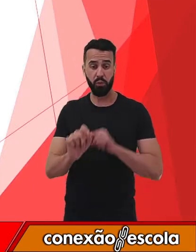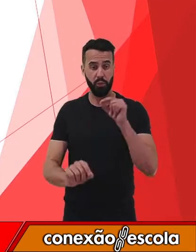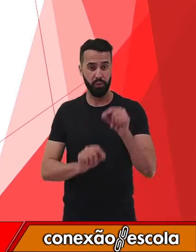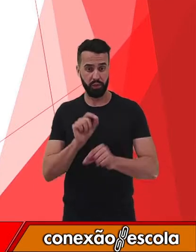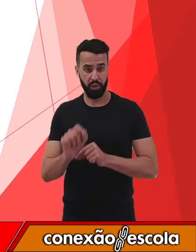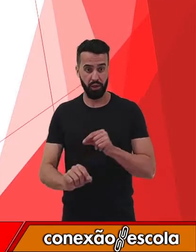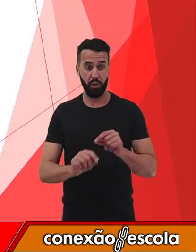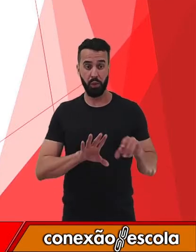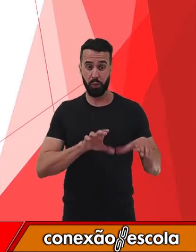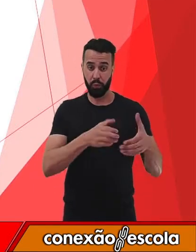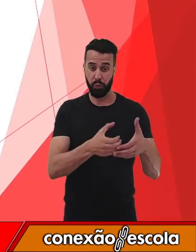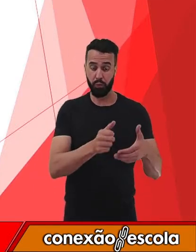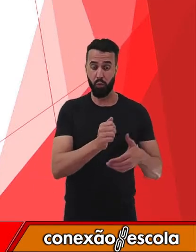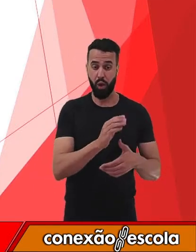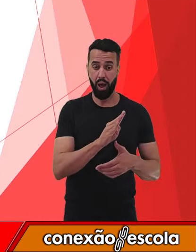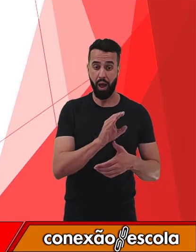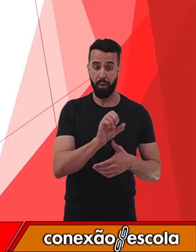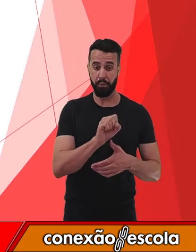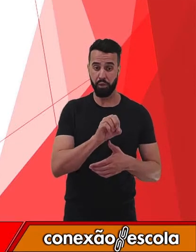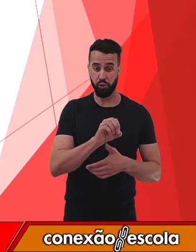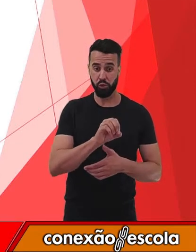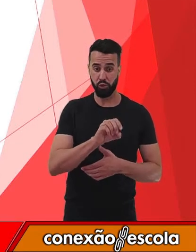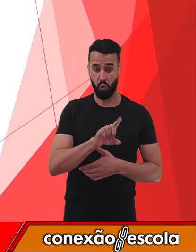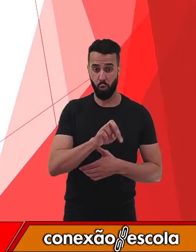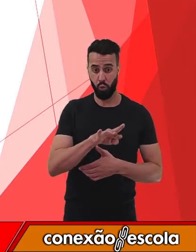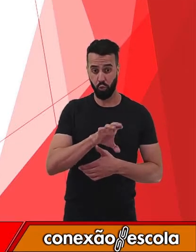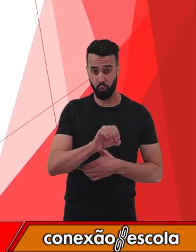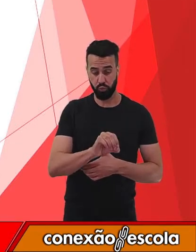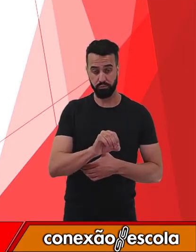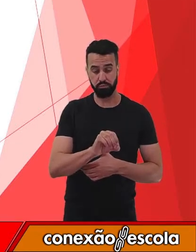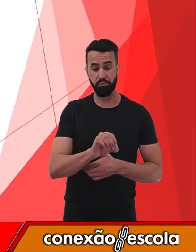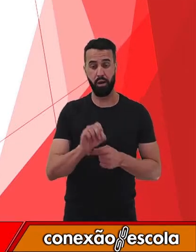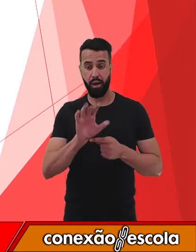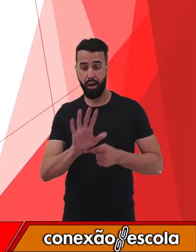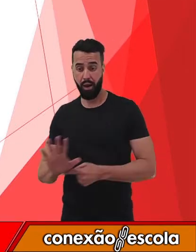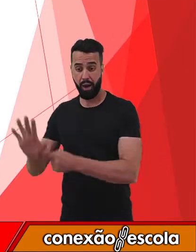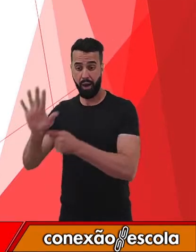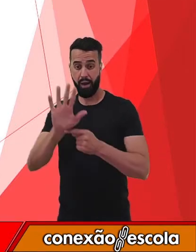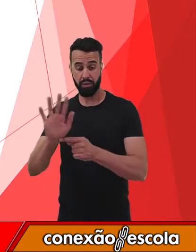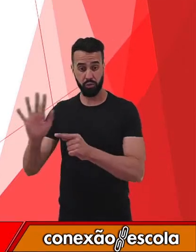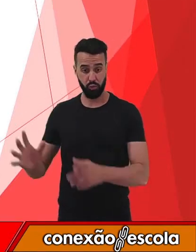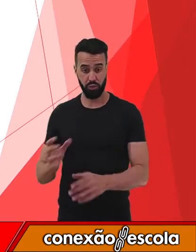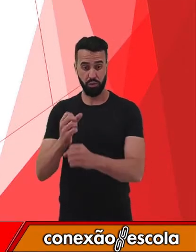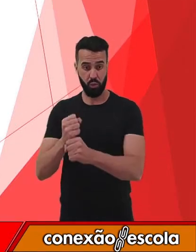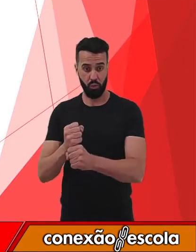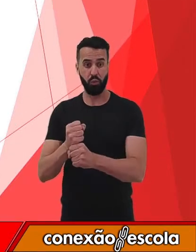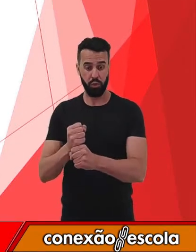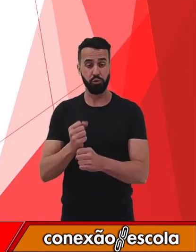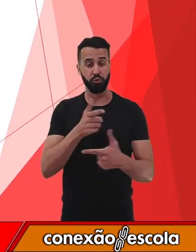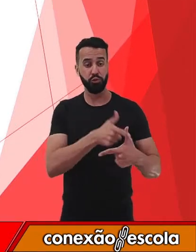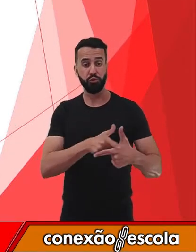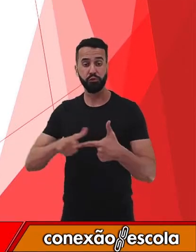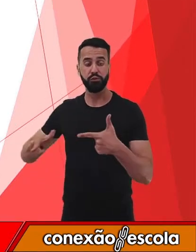população absoluta pela área total. Então, pegamos a população absoluta brasileira,